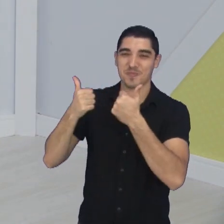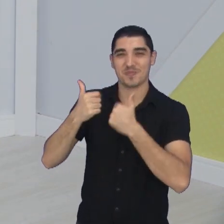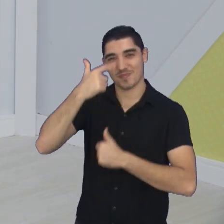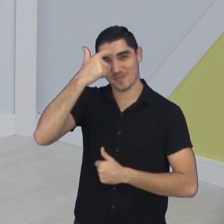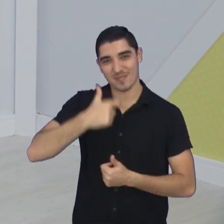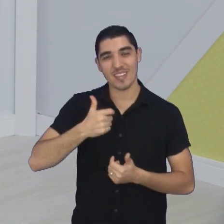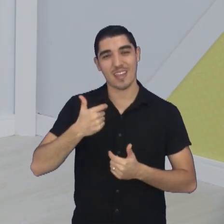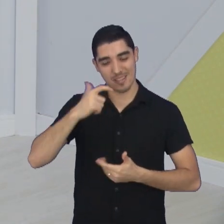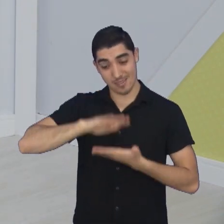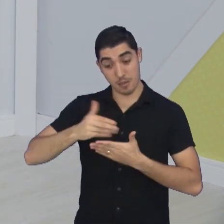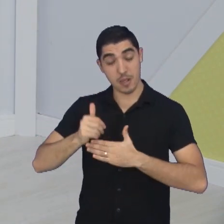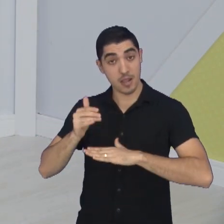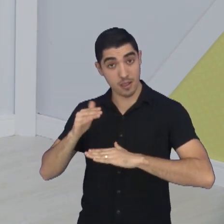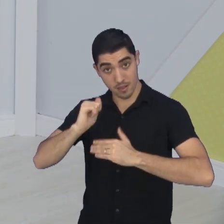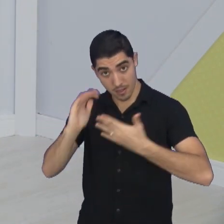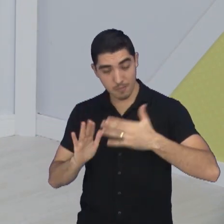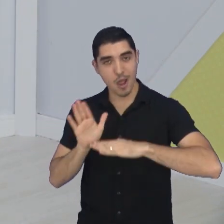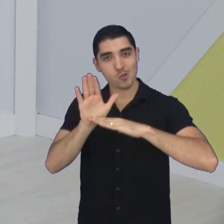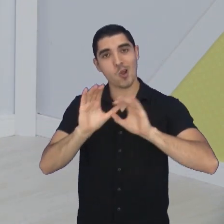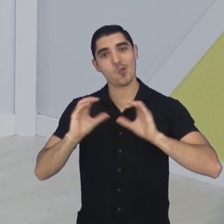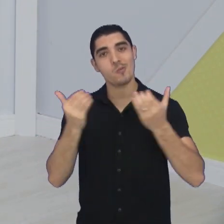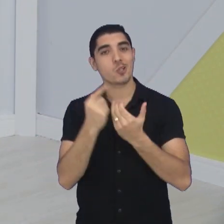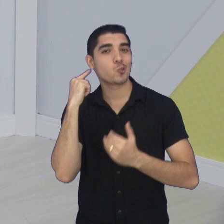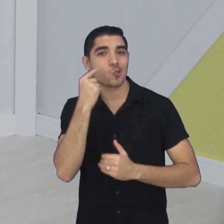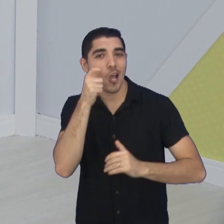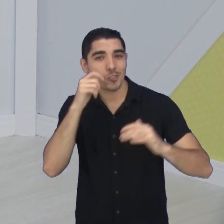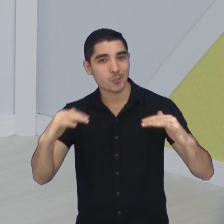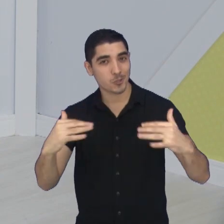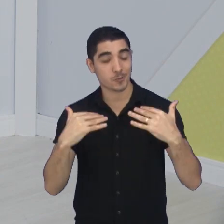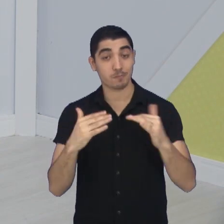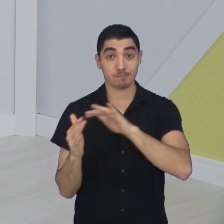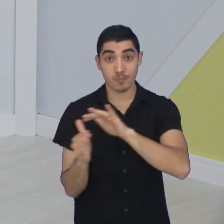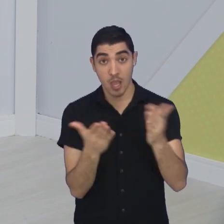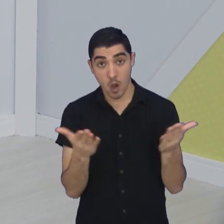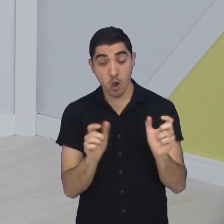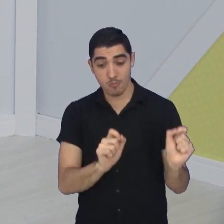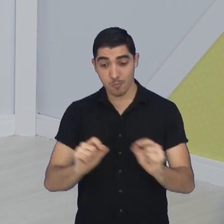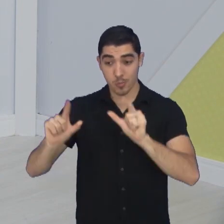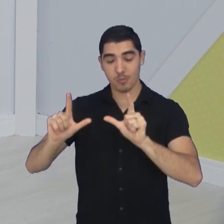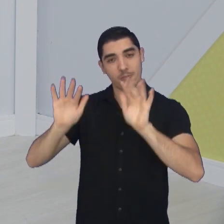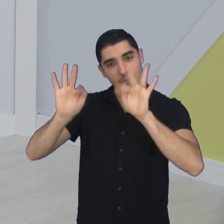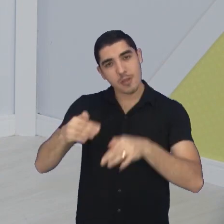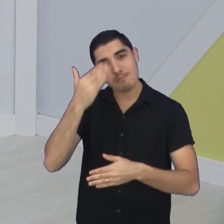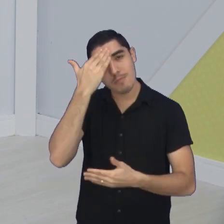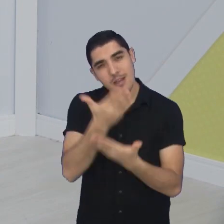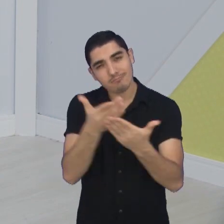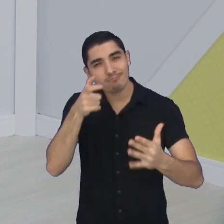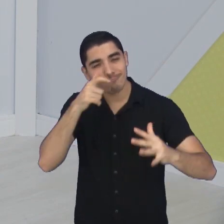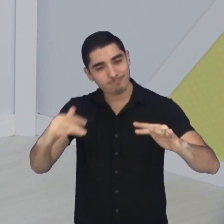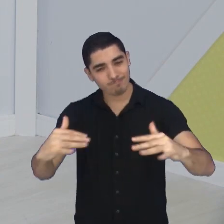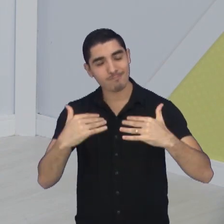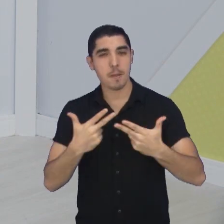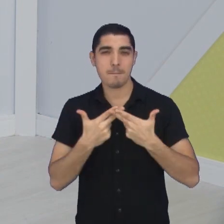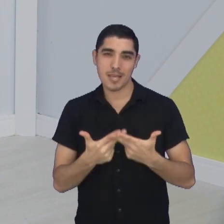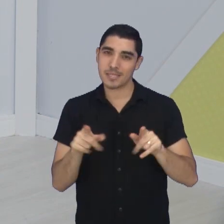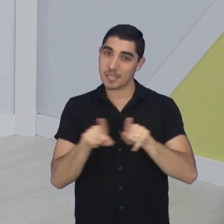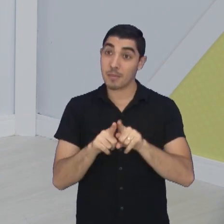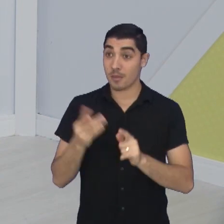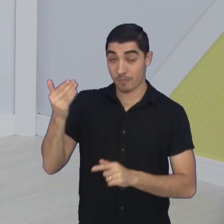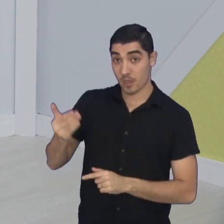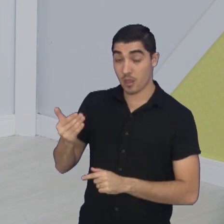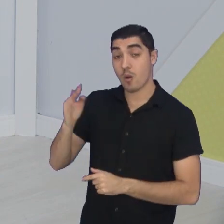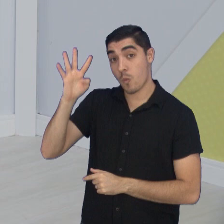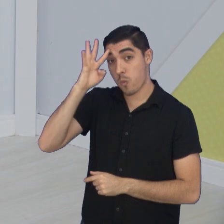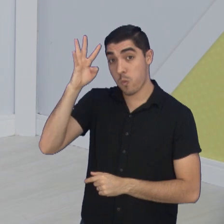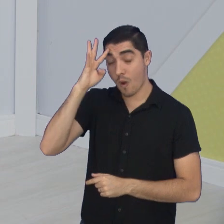informação para a comunidade surda que acompanha o nosso Hora do Esporte. Nós vamos chegando ao final do programa de hoje, agradecendo a sua audiência, a sua paciência. Como o Brunão falou,